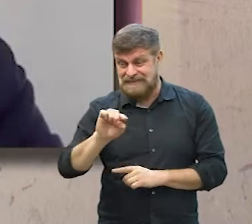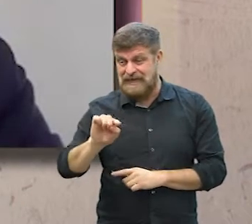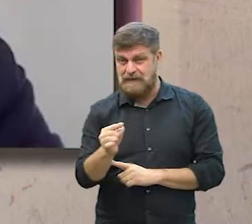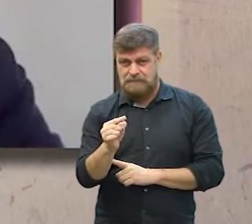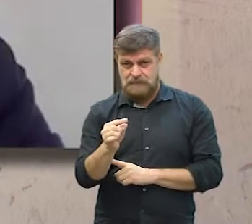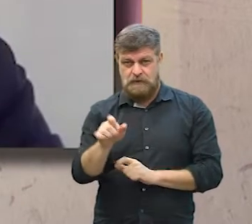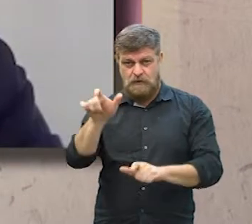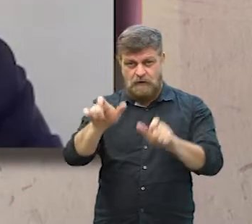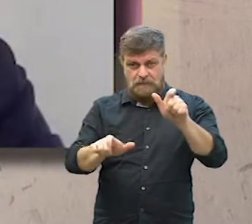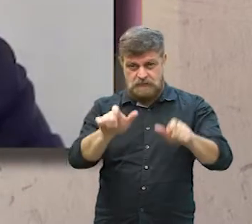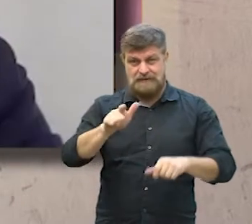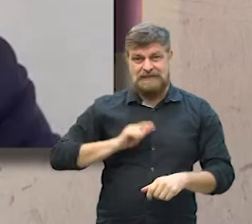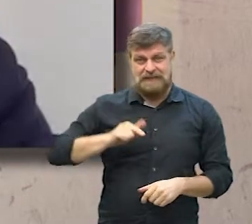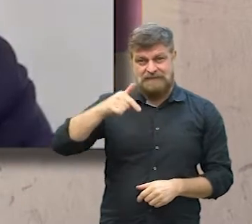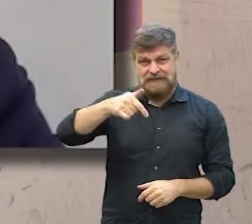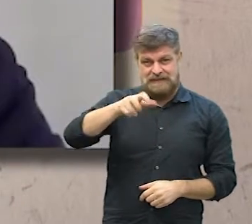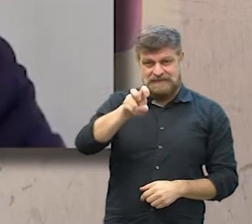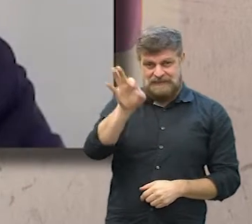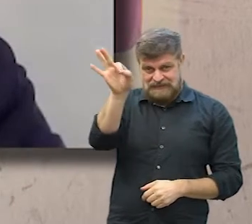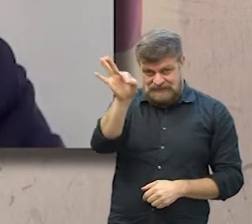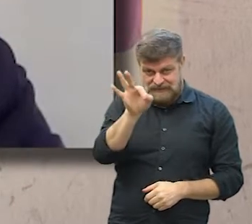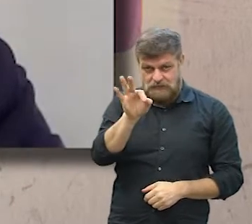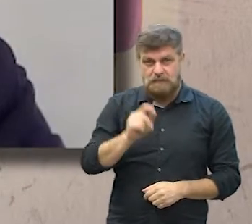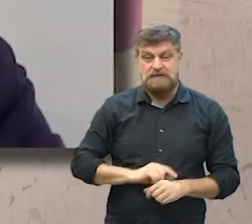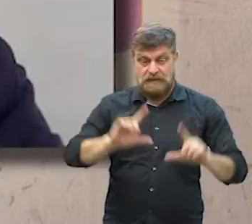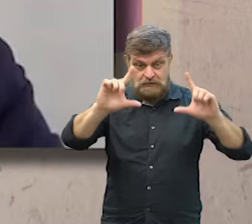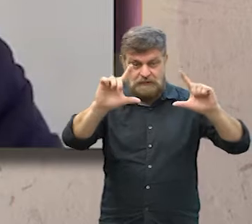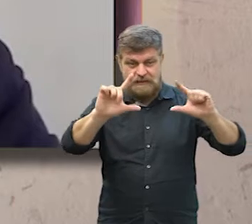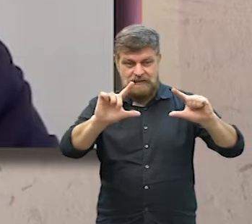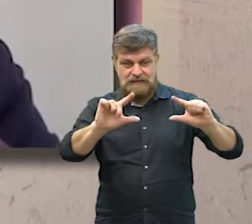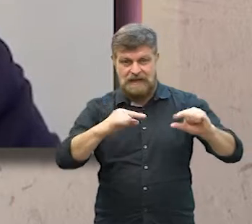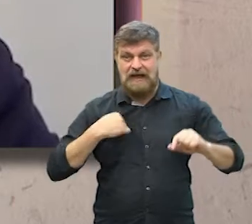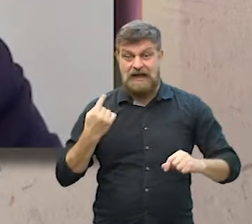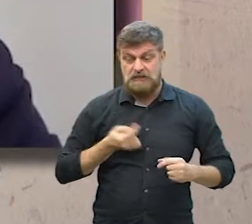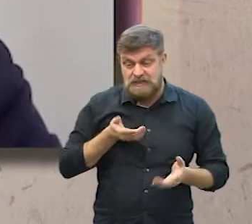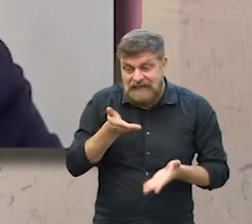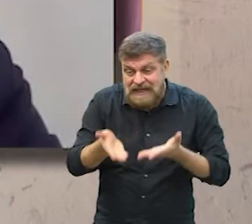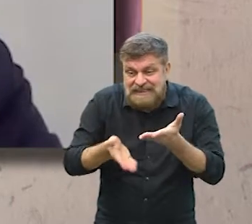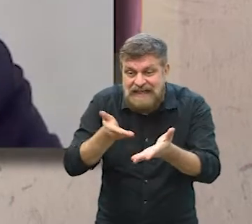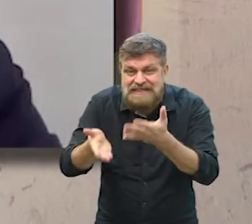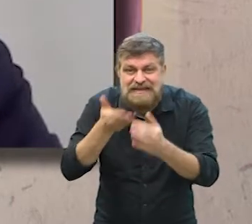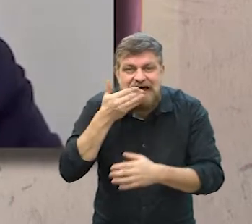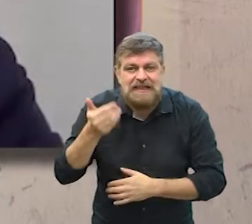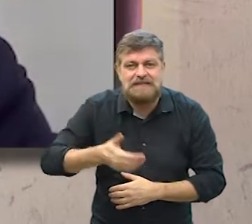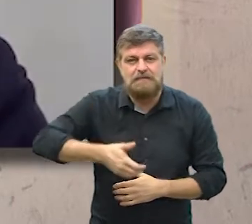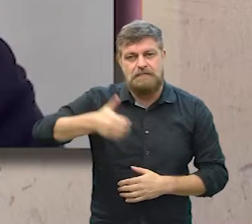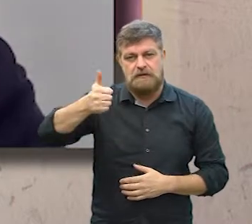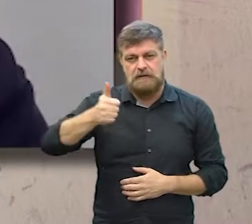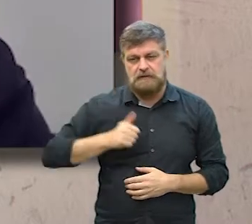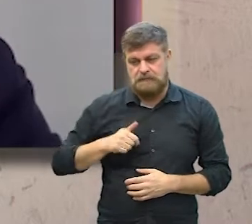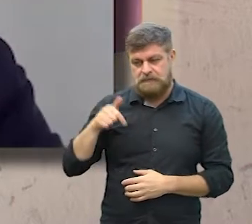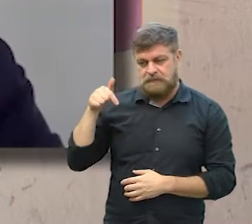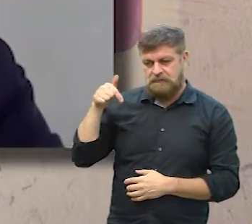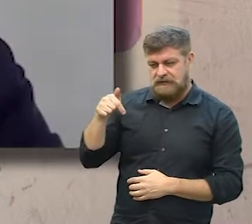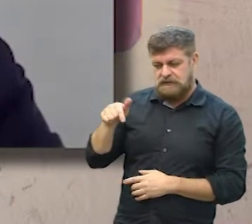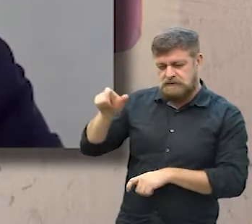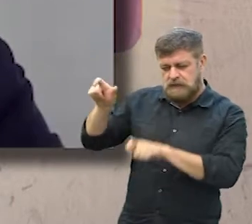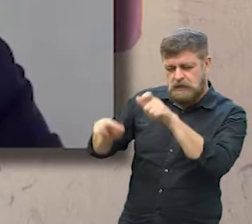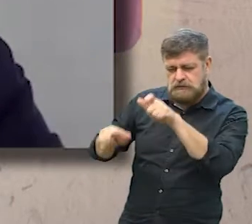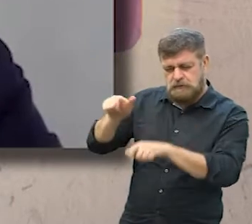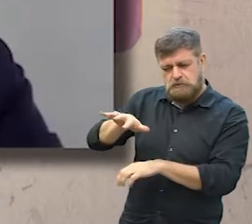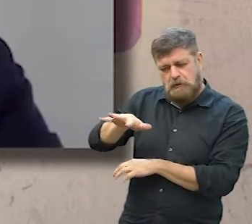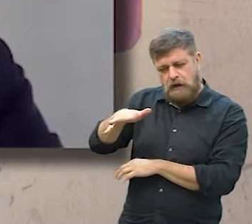100 mil por ano. Então, teve uma redução de 75% no tratamento da asma, justamente porque a gente está tratando melhor o paciente. Só que ainda